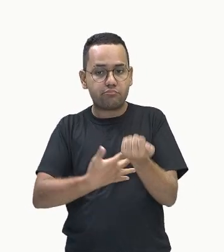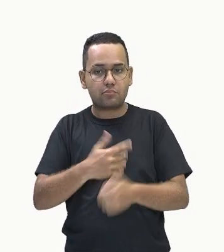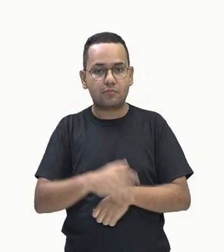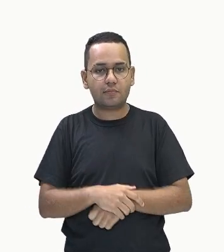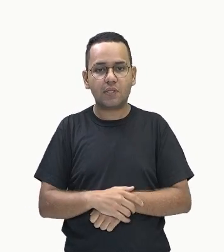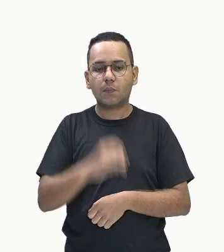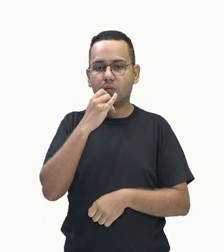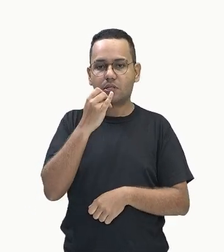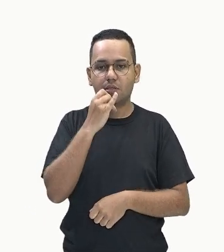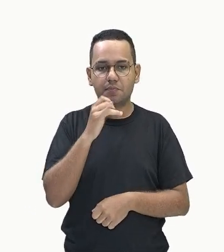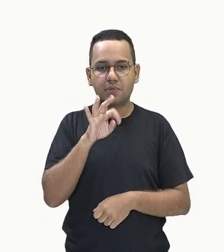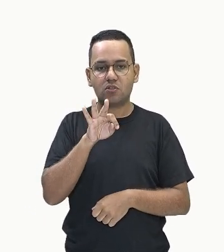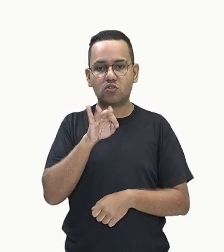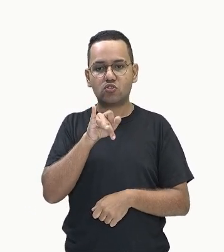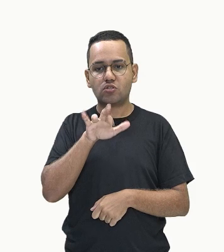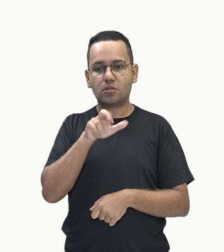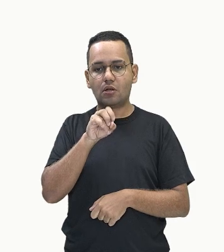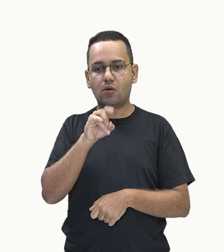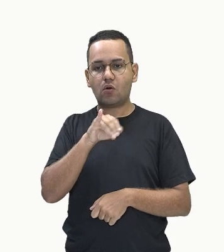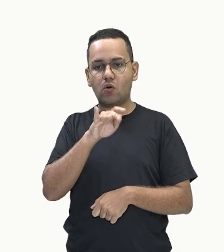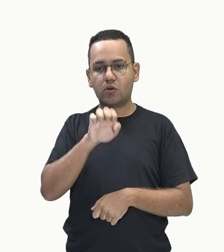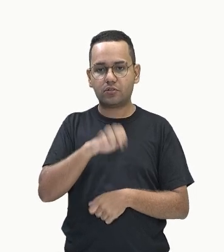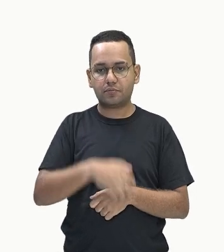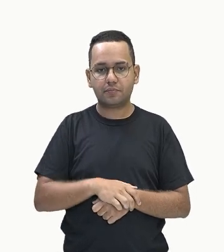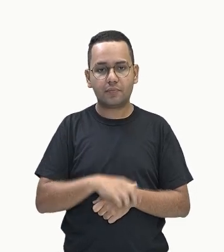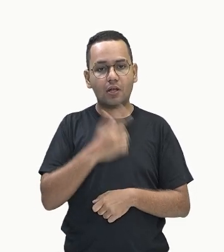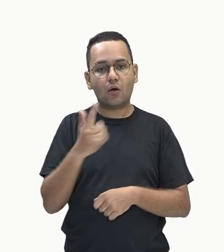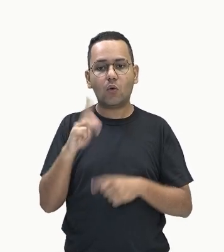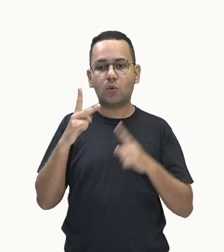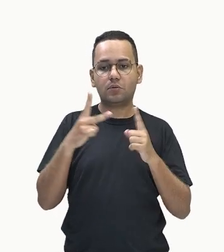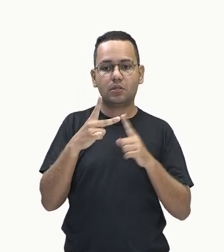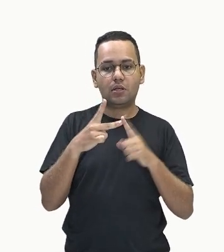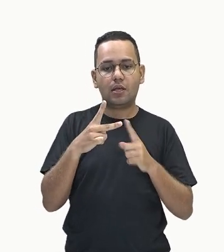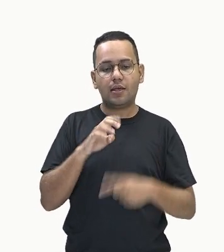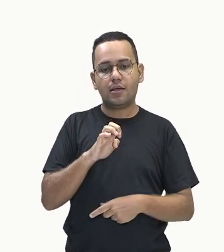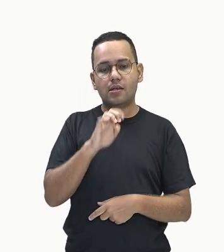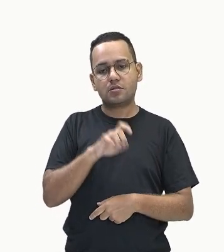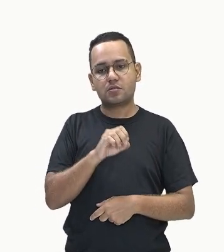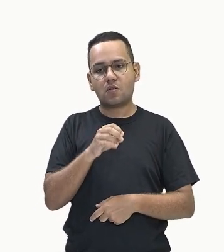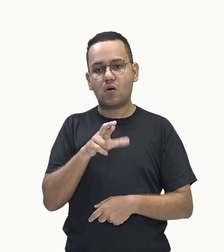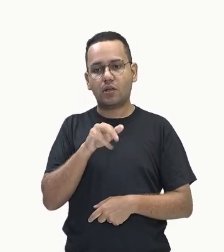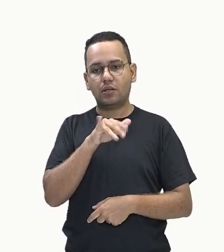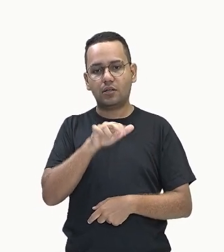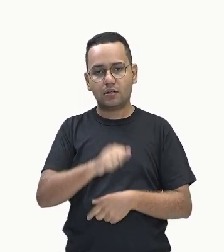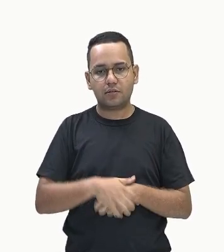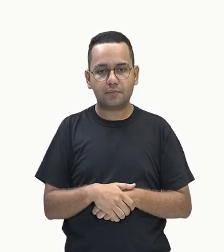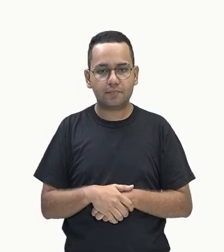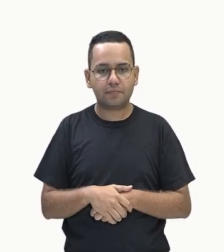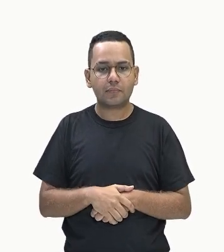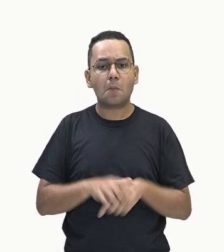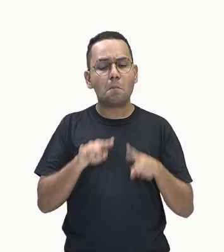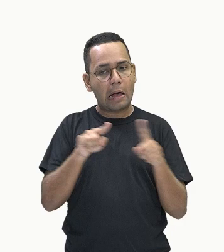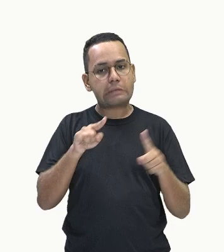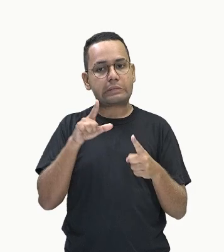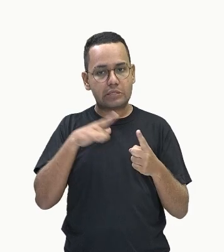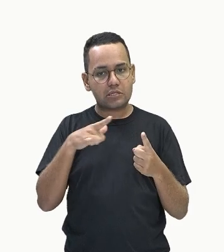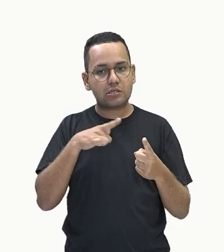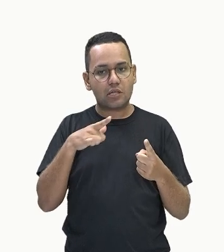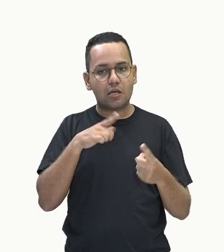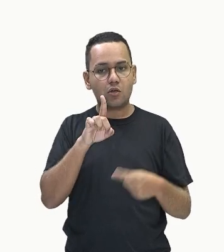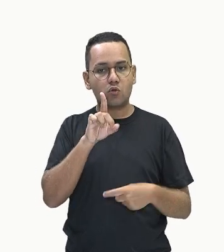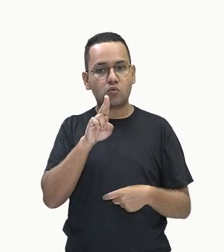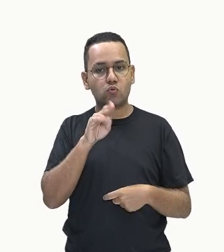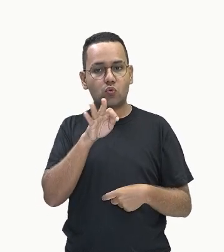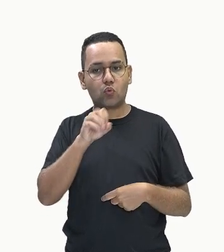a tireoide. Existem também glândulas exócrinas, que essas, por sua vez, elas já apresentam canais,